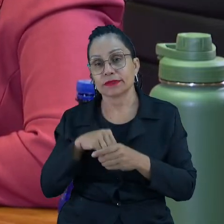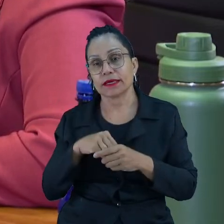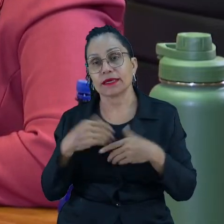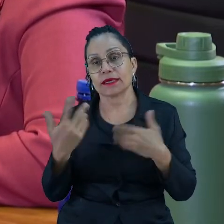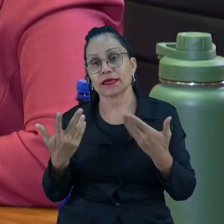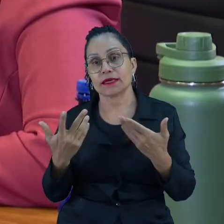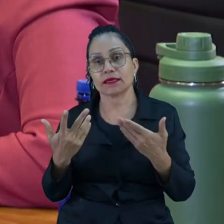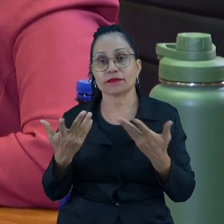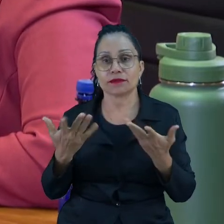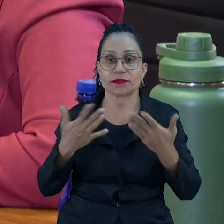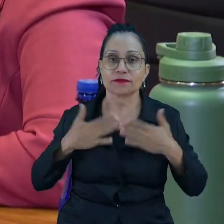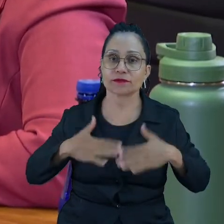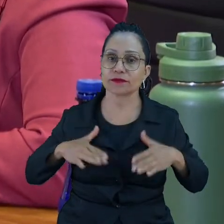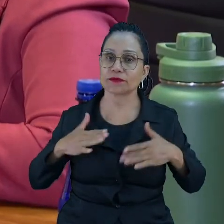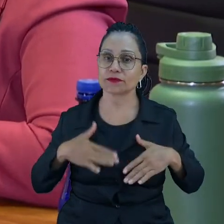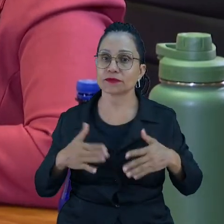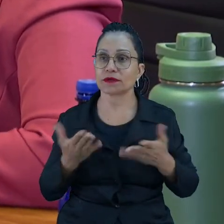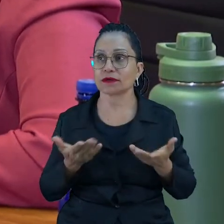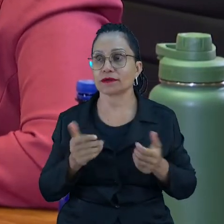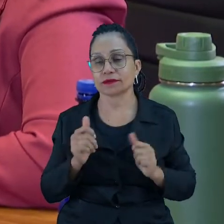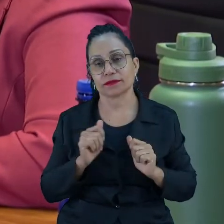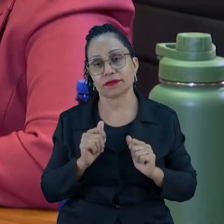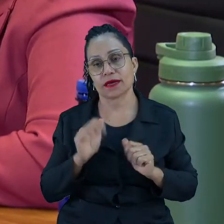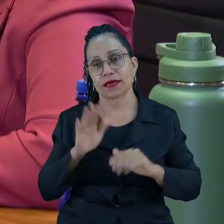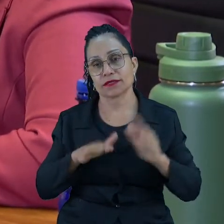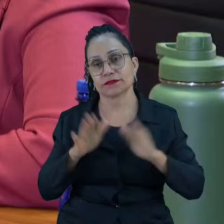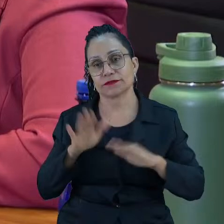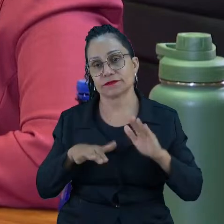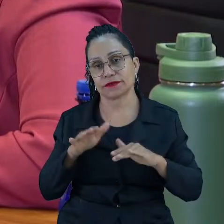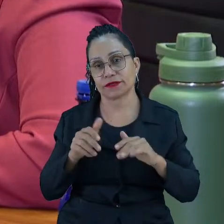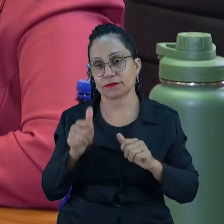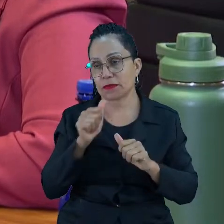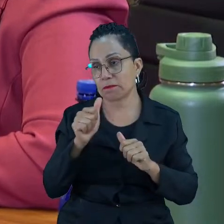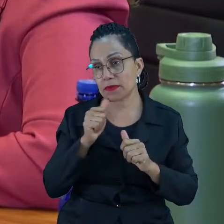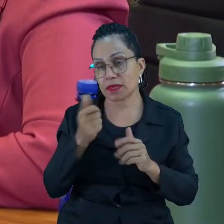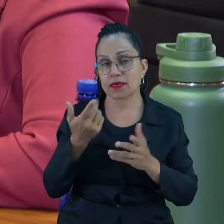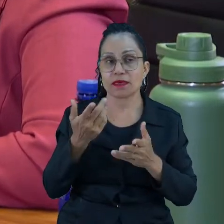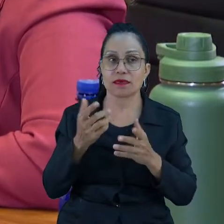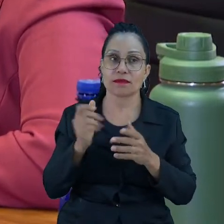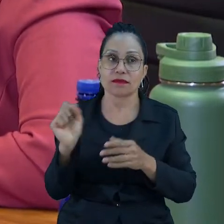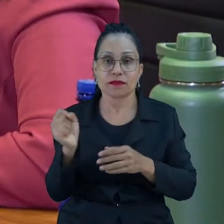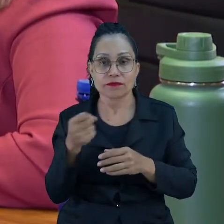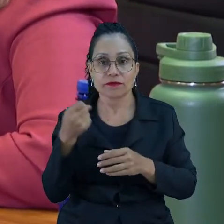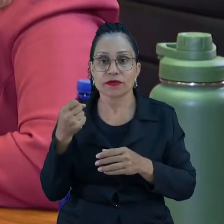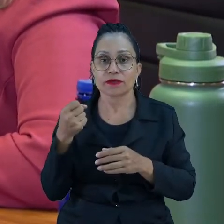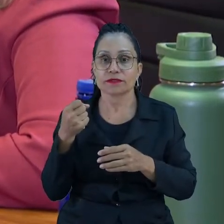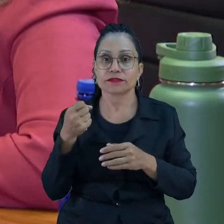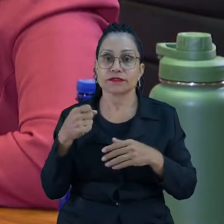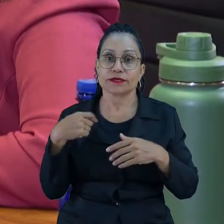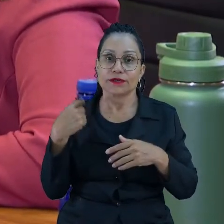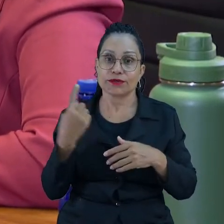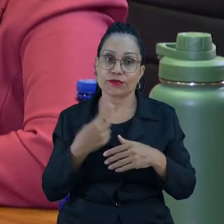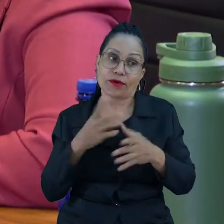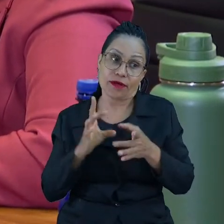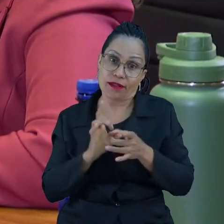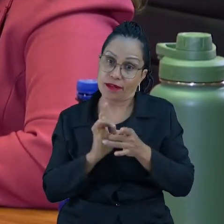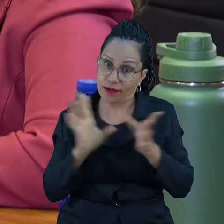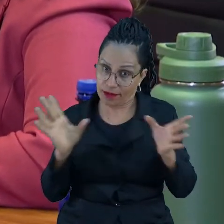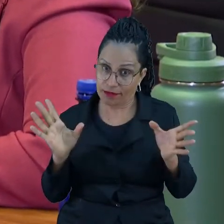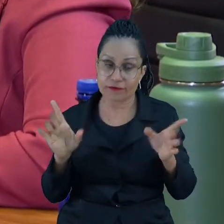mais à vontade, consome alguma coisa, né, ou mais de bebida alcoólica, né? Afinal, somos livres para